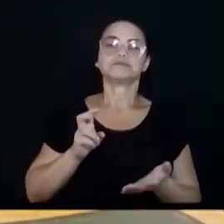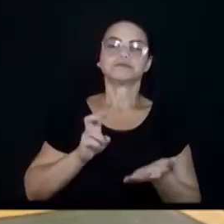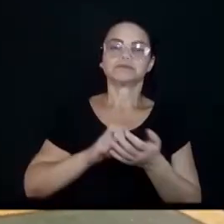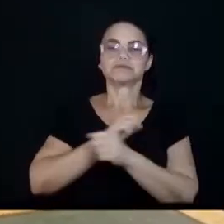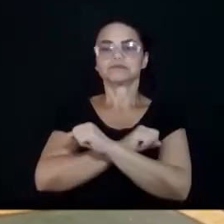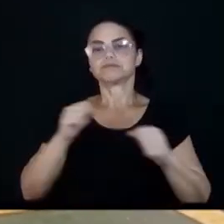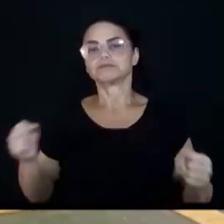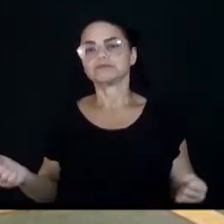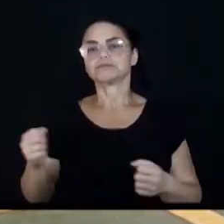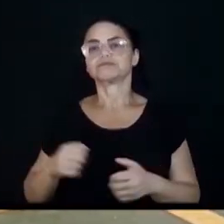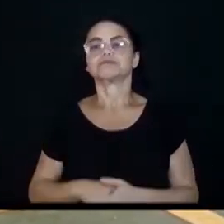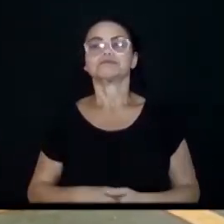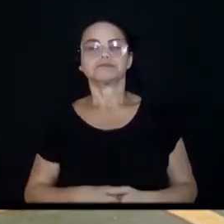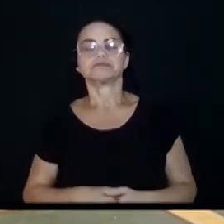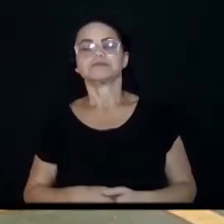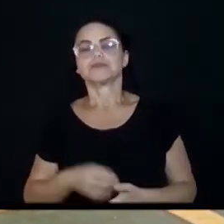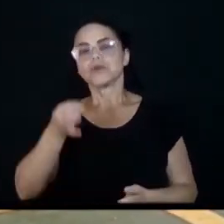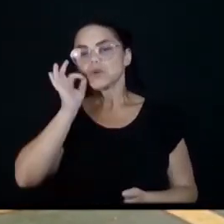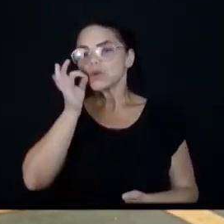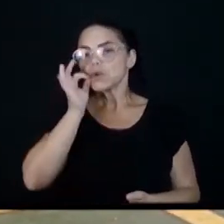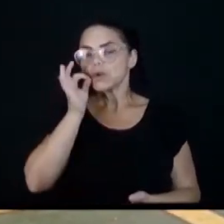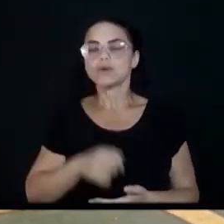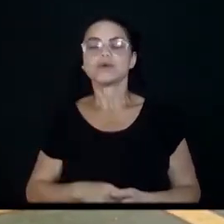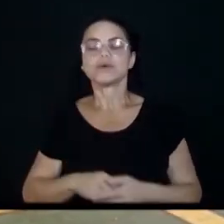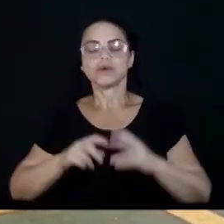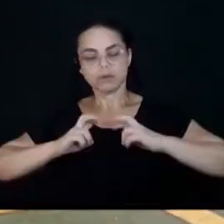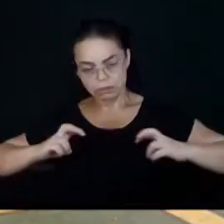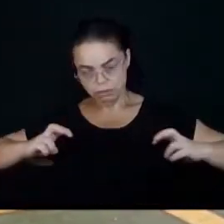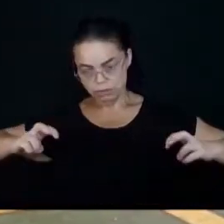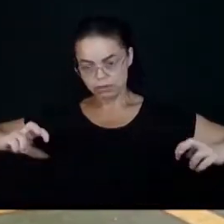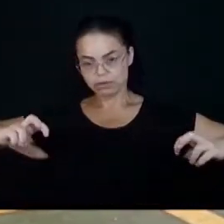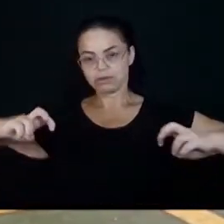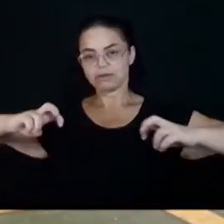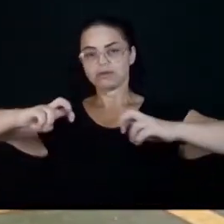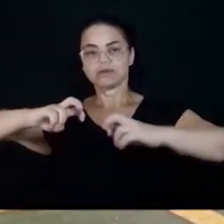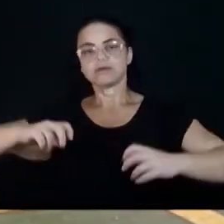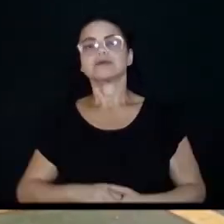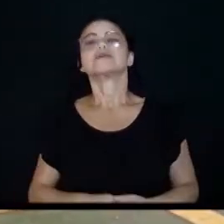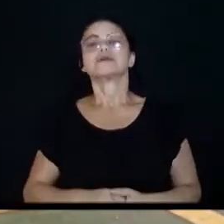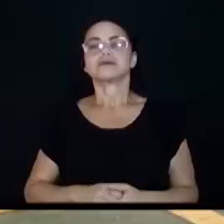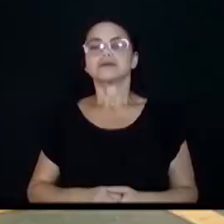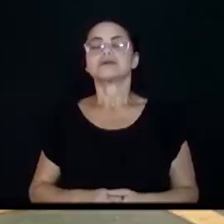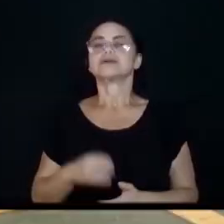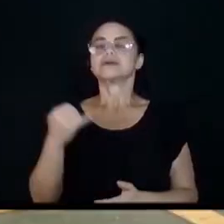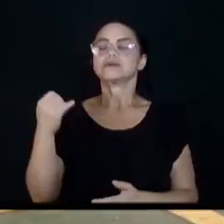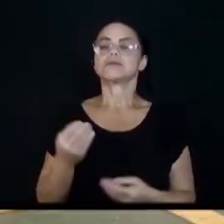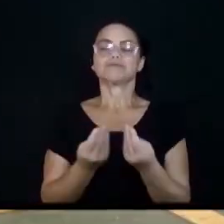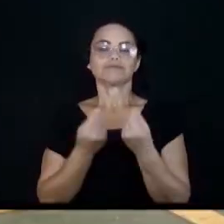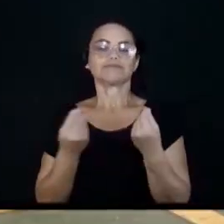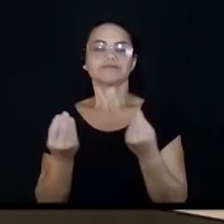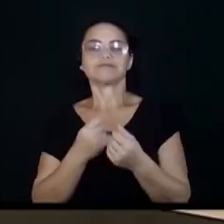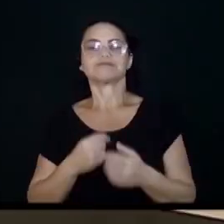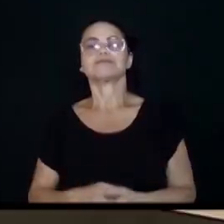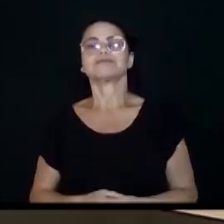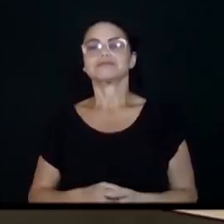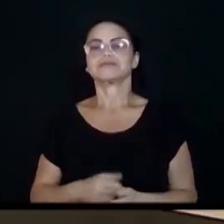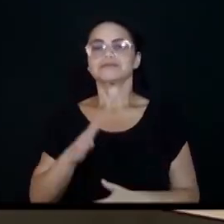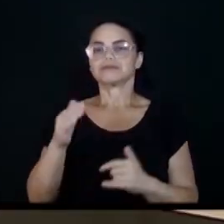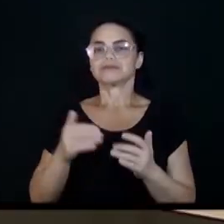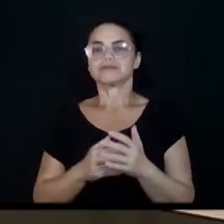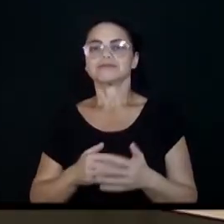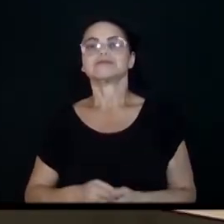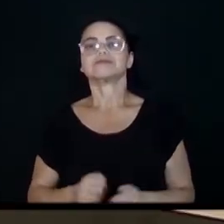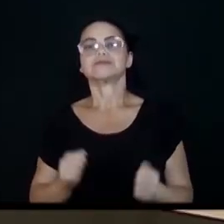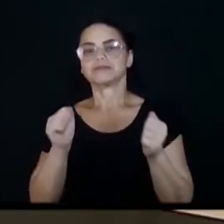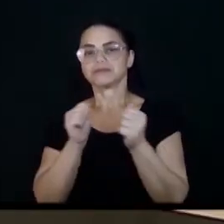tomam café e a gente faz uma roda. E esse momento da roda é um momento muito rico, onde está todo mundo, todos, né, juntos. E a